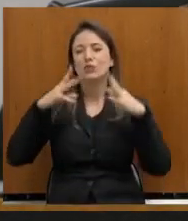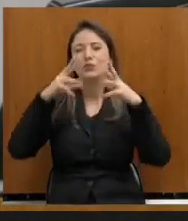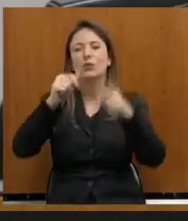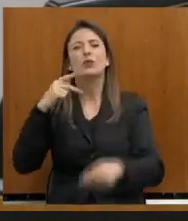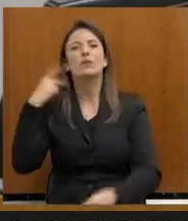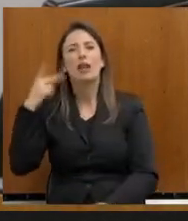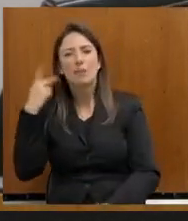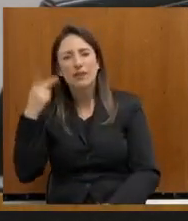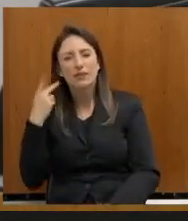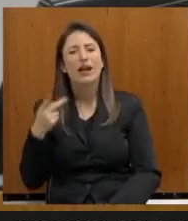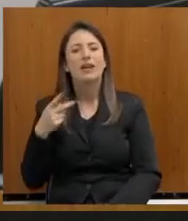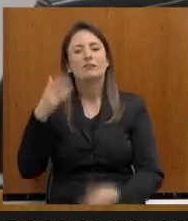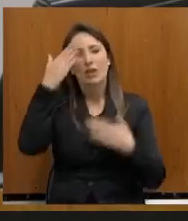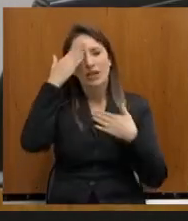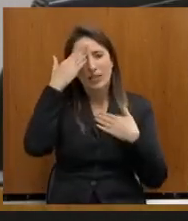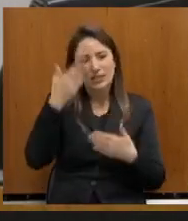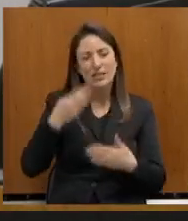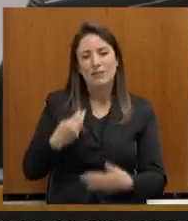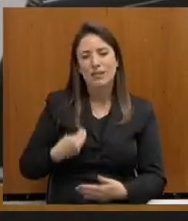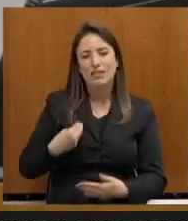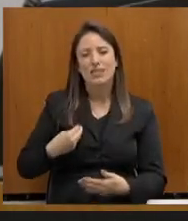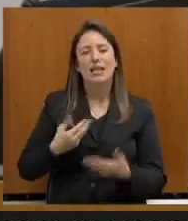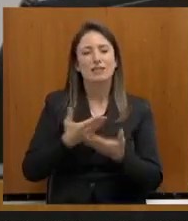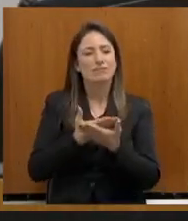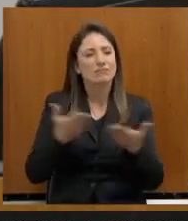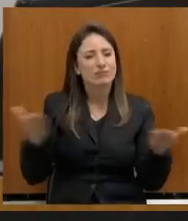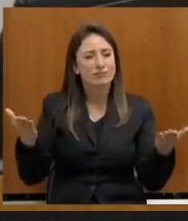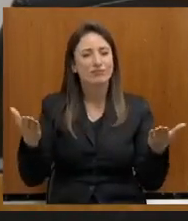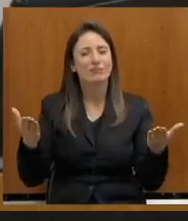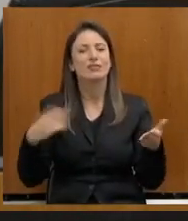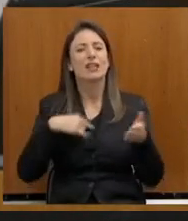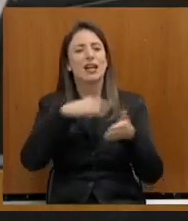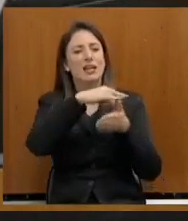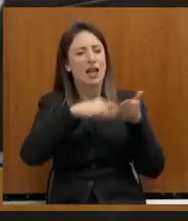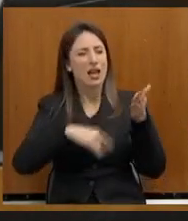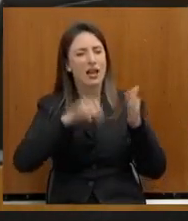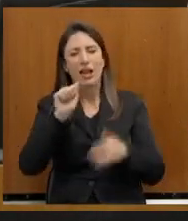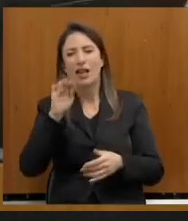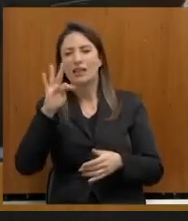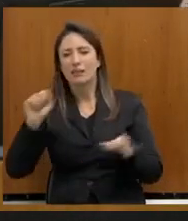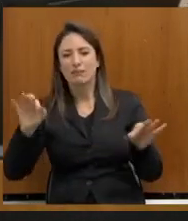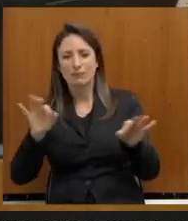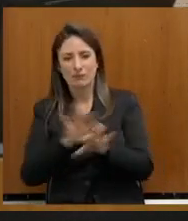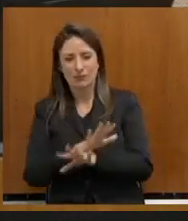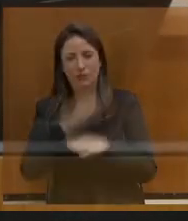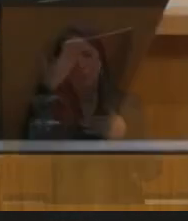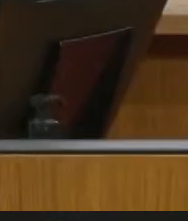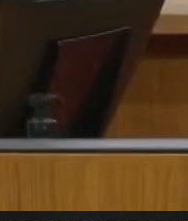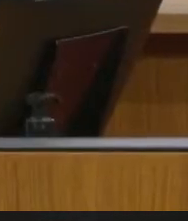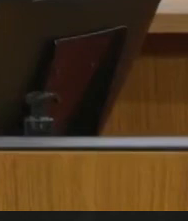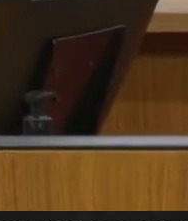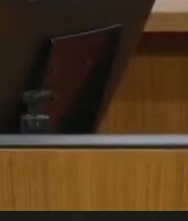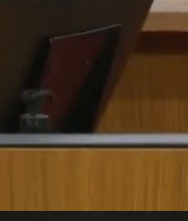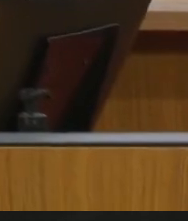e convidados determina a lavratura da ata e encerra os trabalhos Obrigado a todos